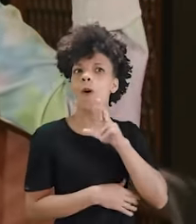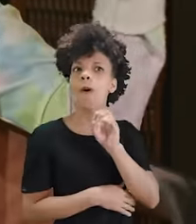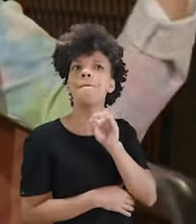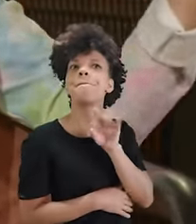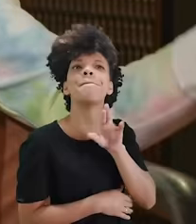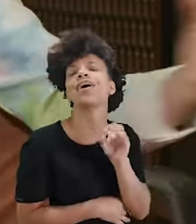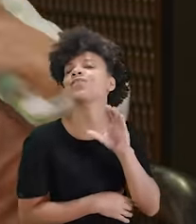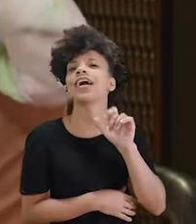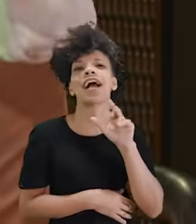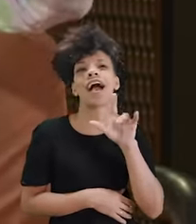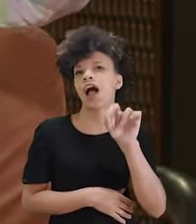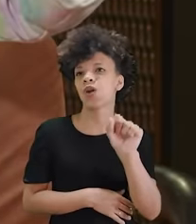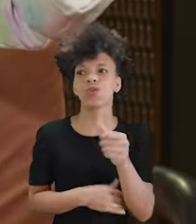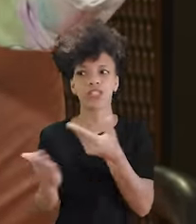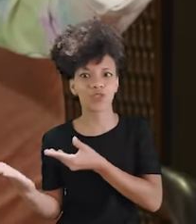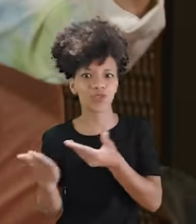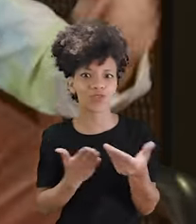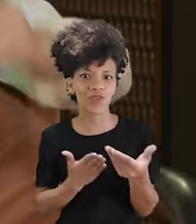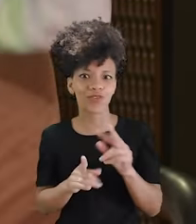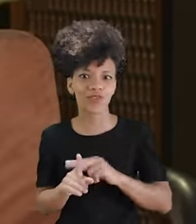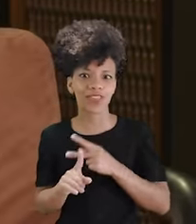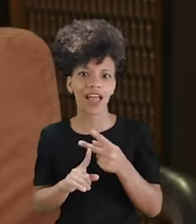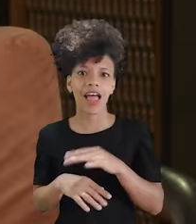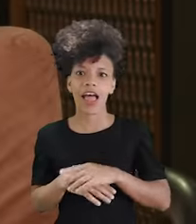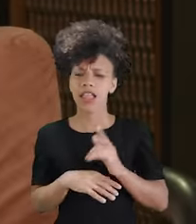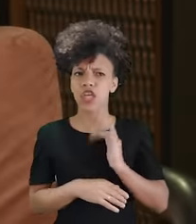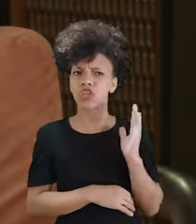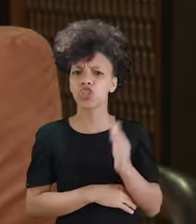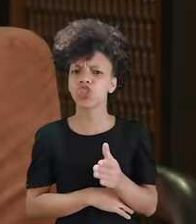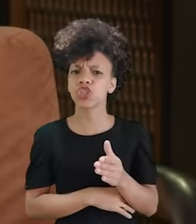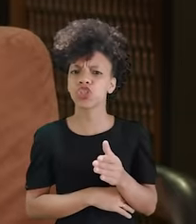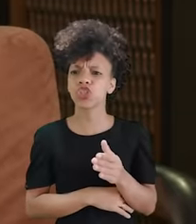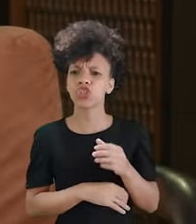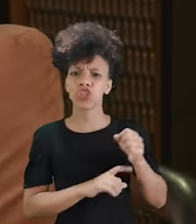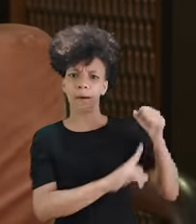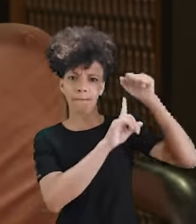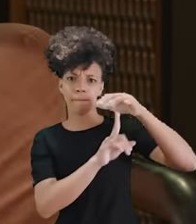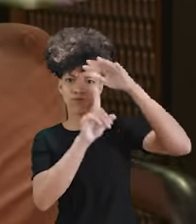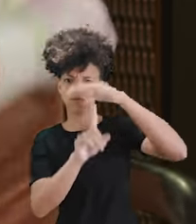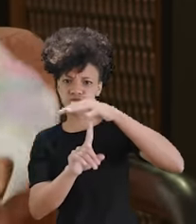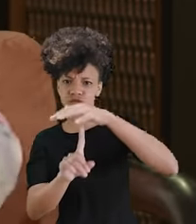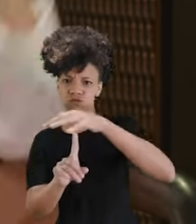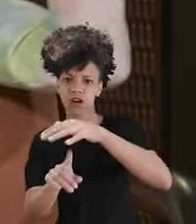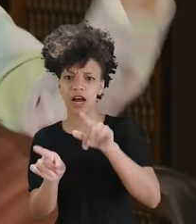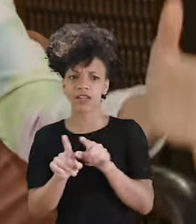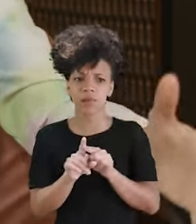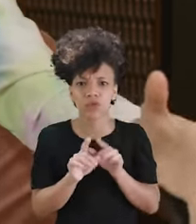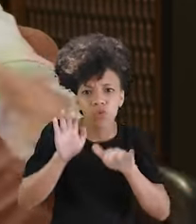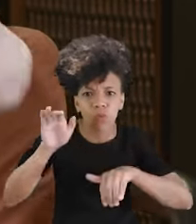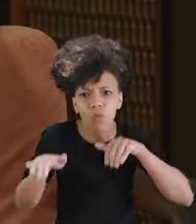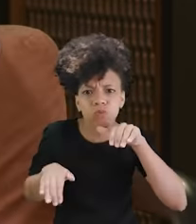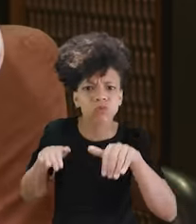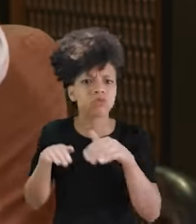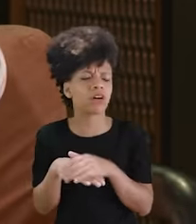o show do Roberto Carlos e seus convidados e veio diretamente de paraquedas venho